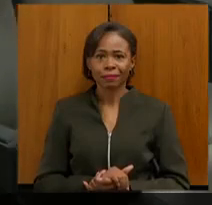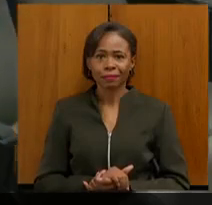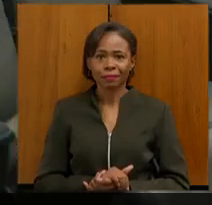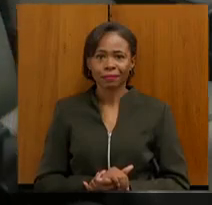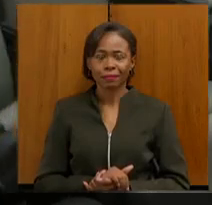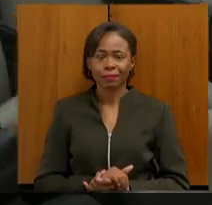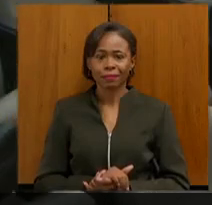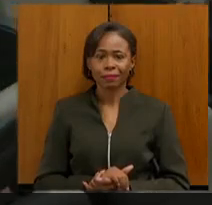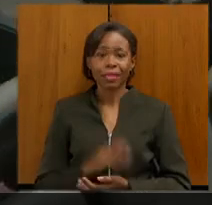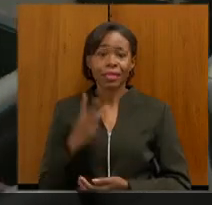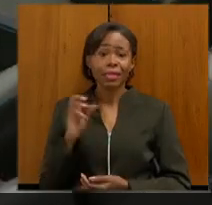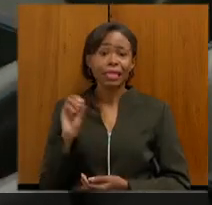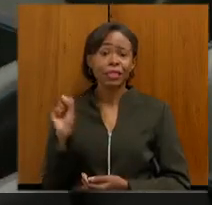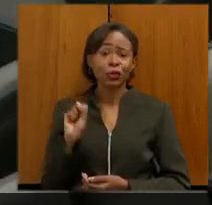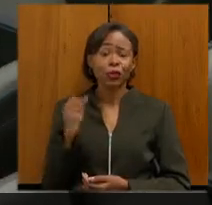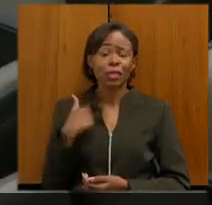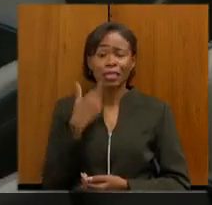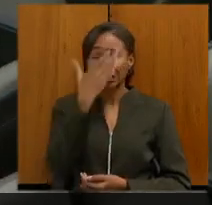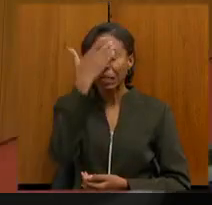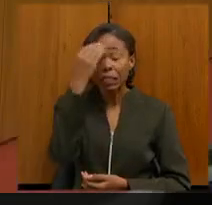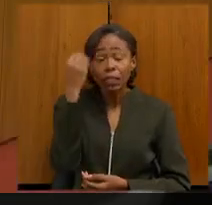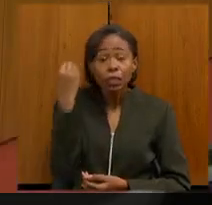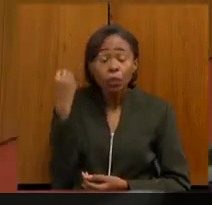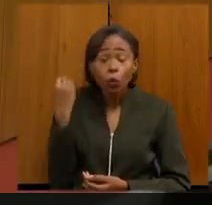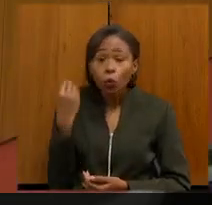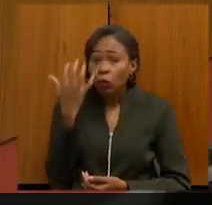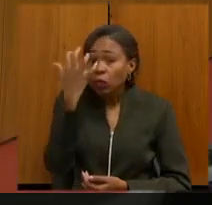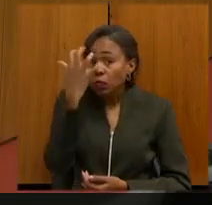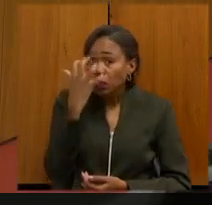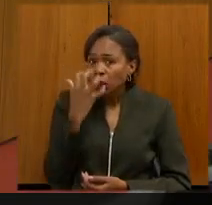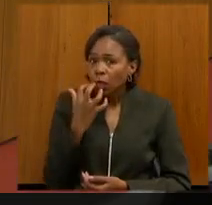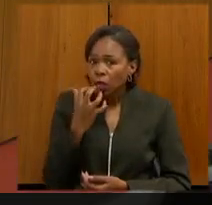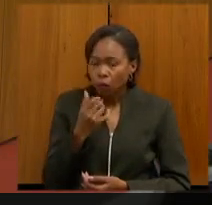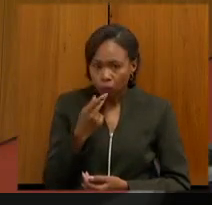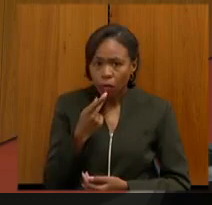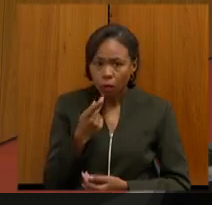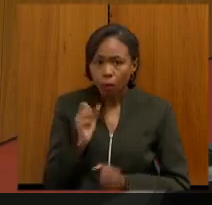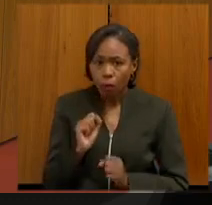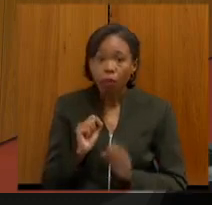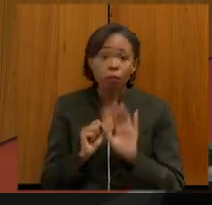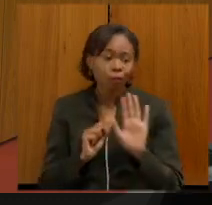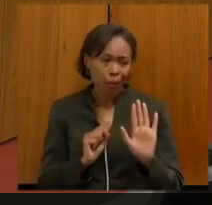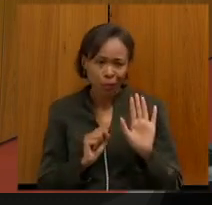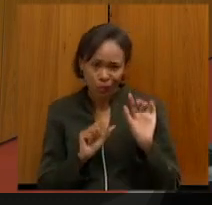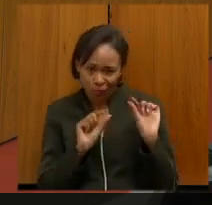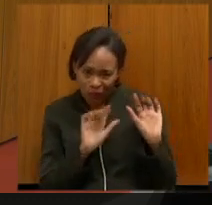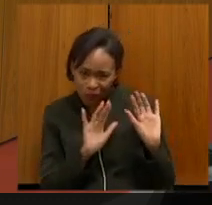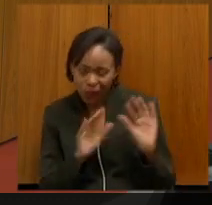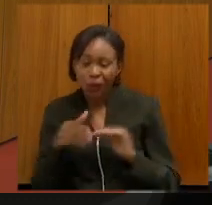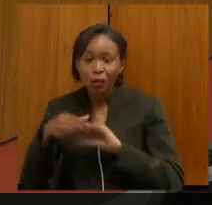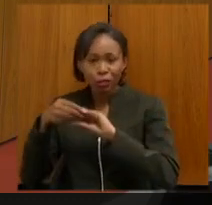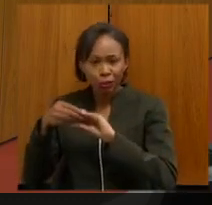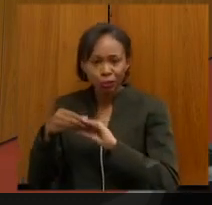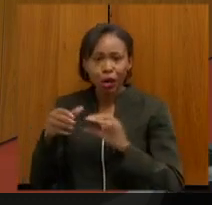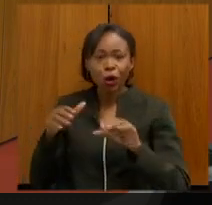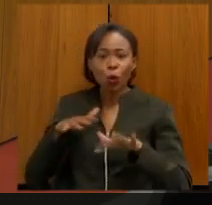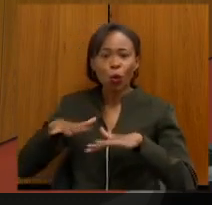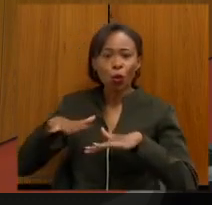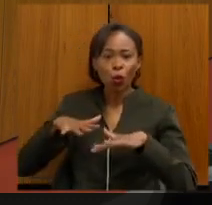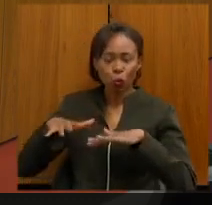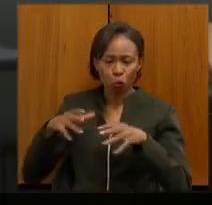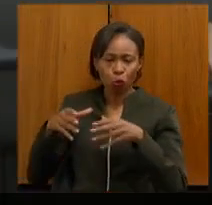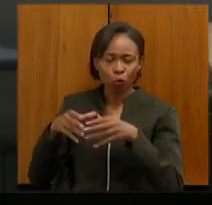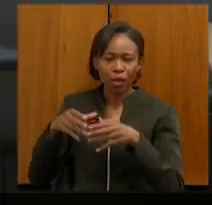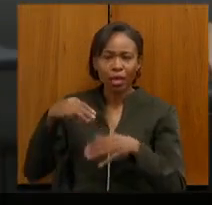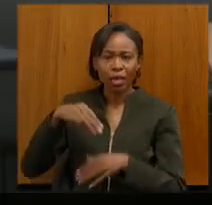o segundo que eu esqueci de algo gravíssima para falar posso falar pode falar né deixa o saudar aqui também o movimento